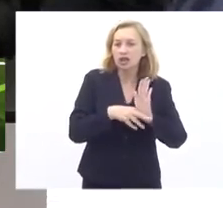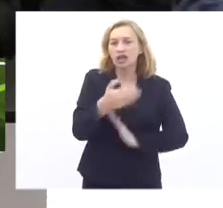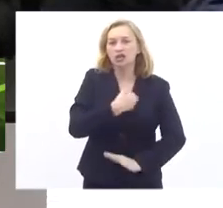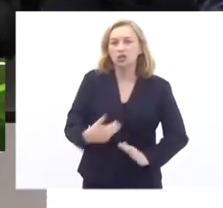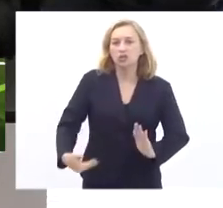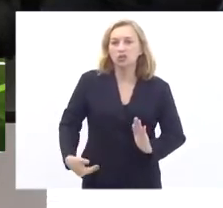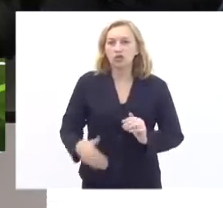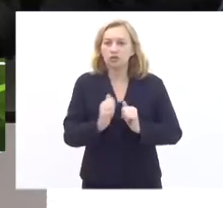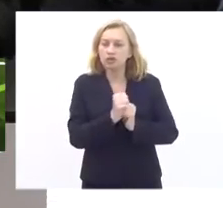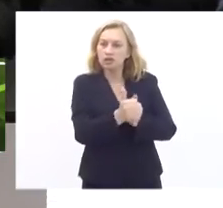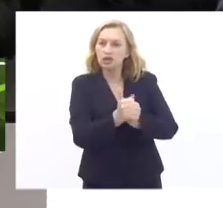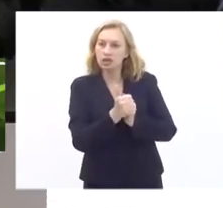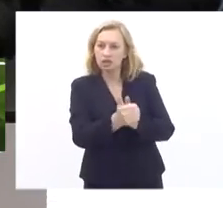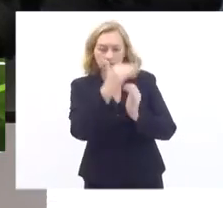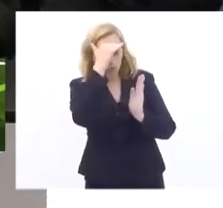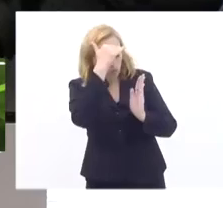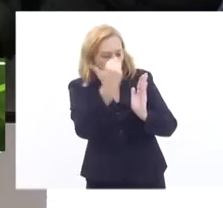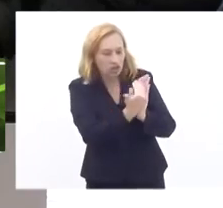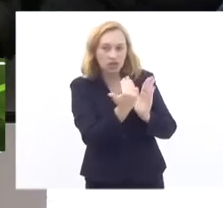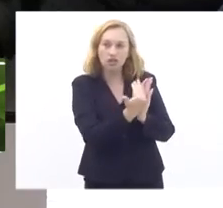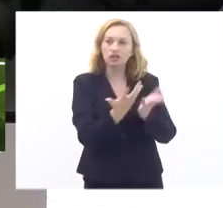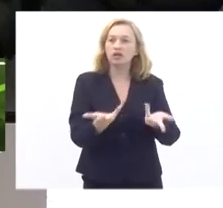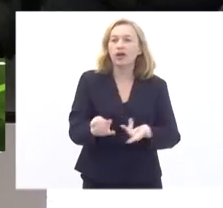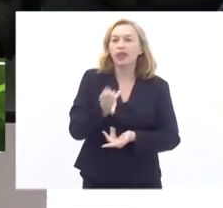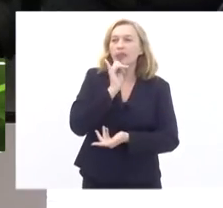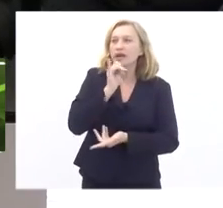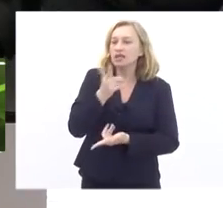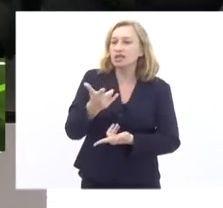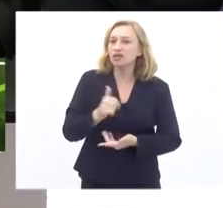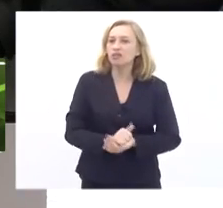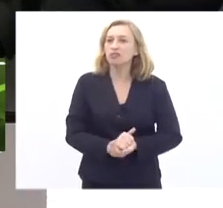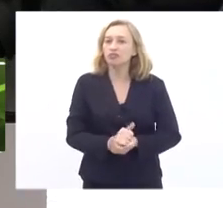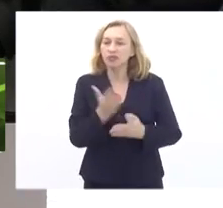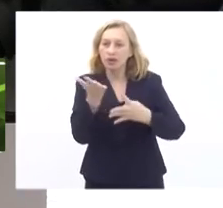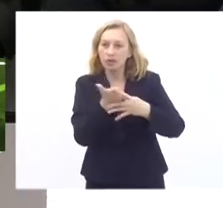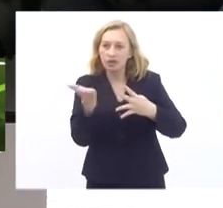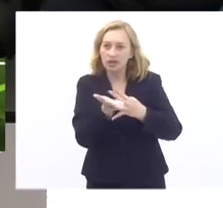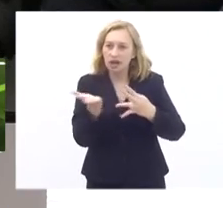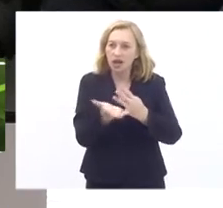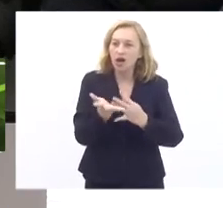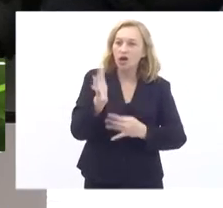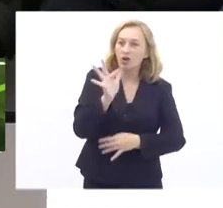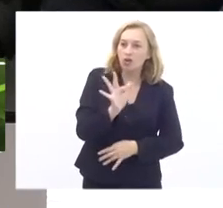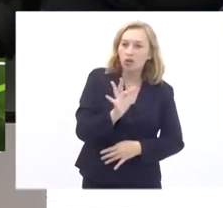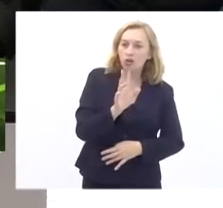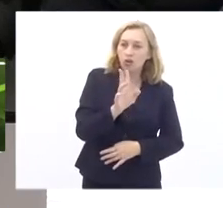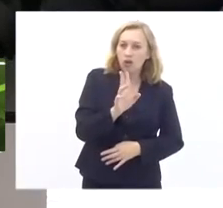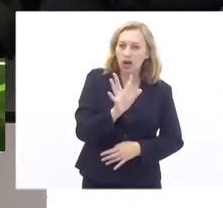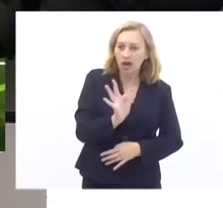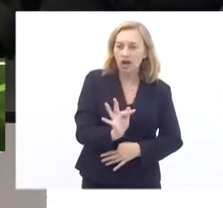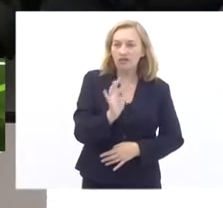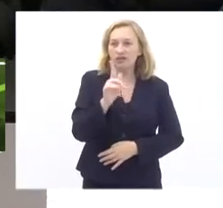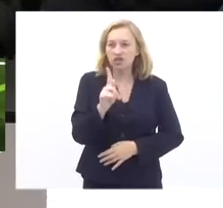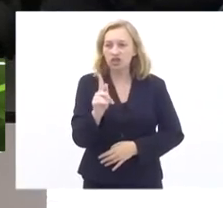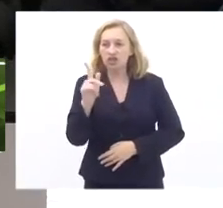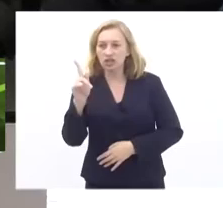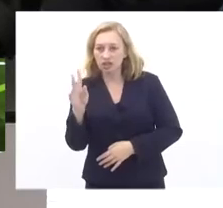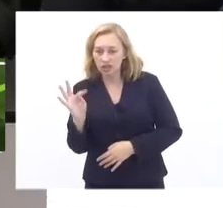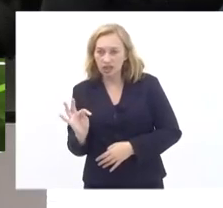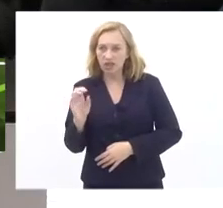nos deu em termos de, por exemplo, parcelar o FGTS, reduzimos